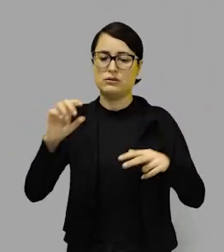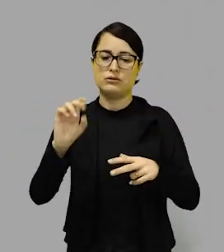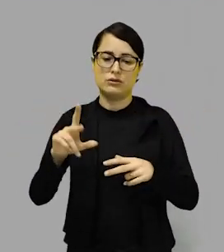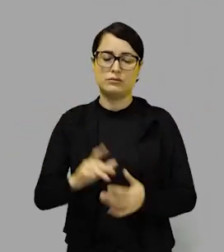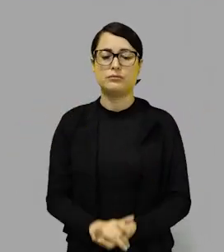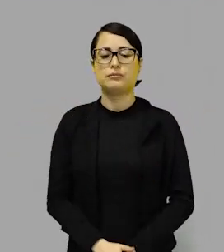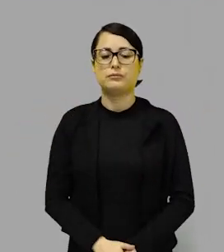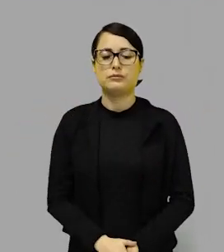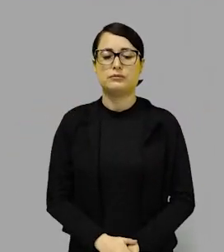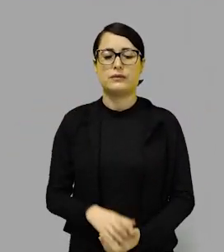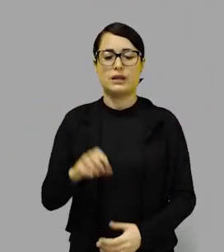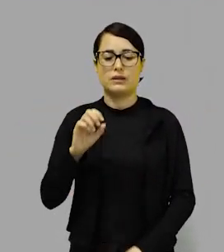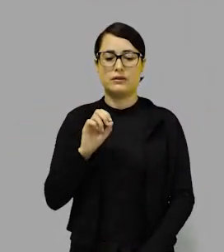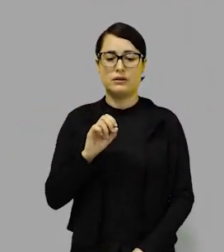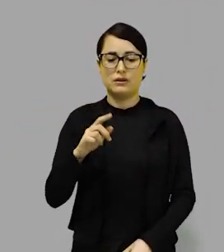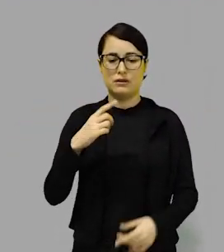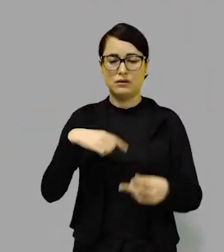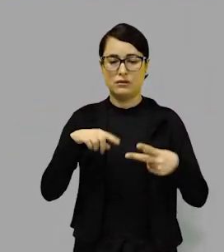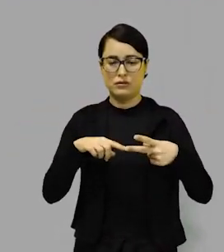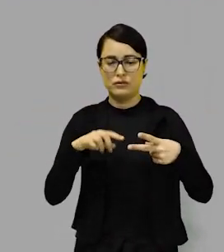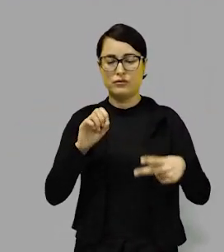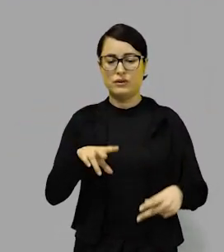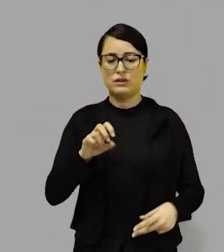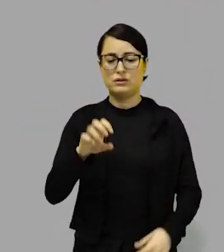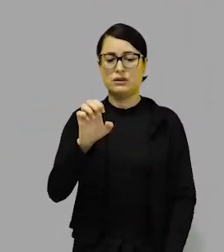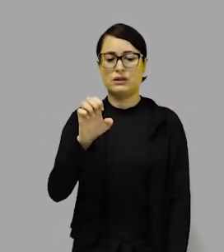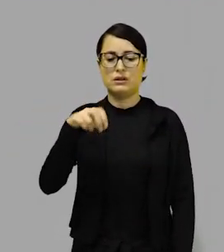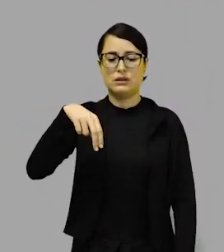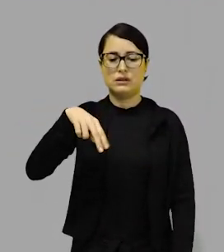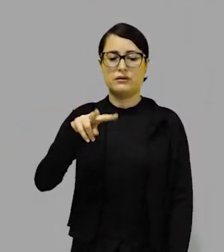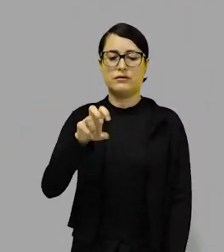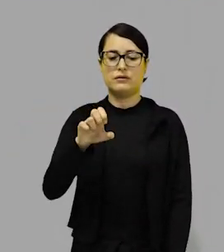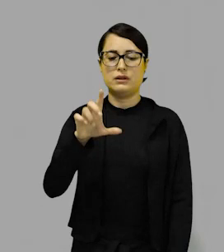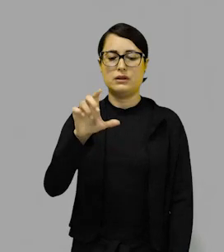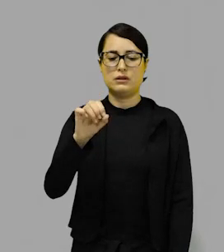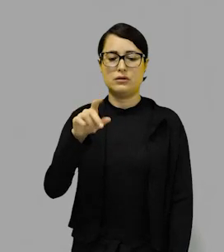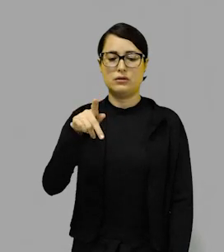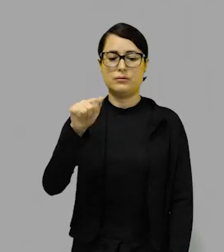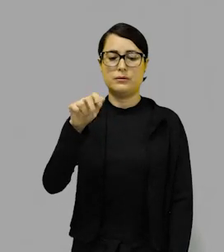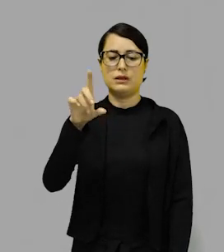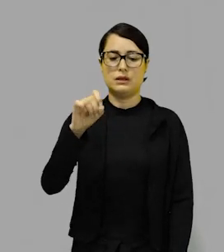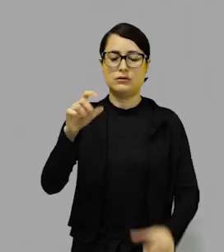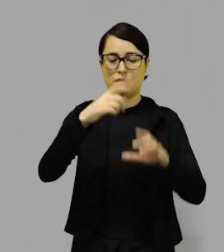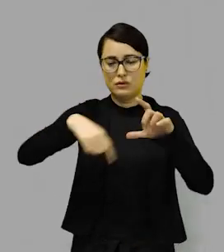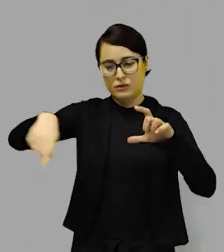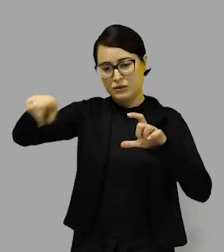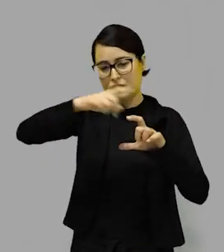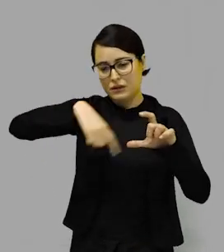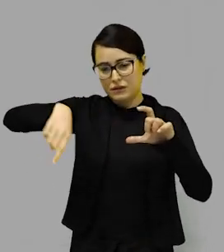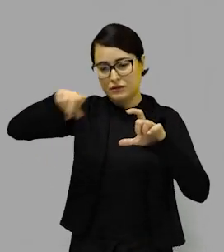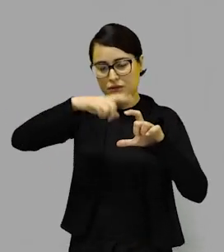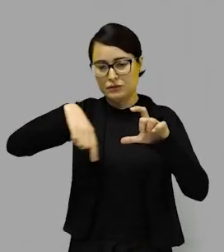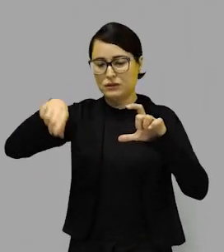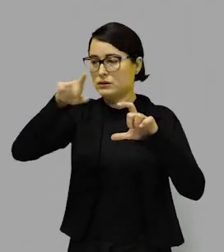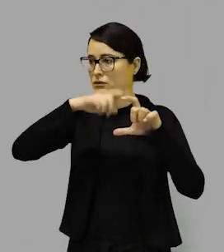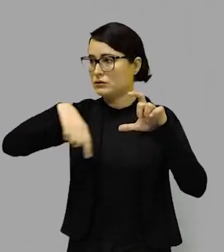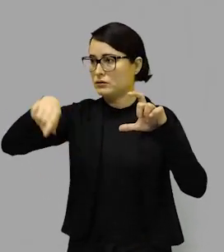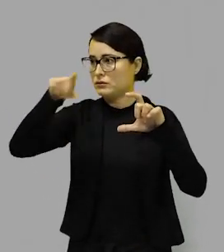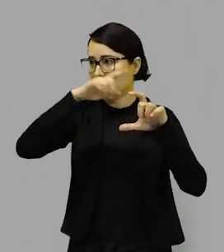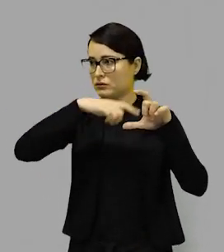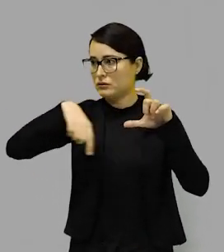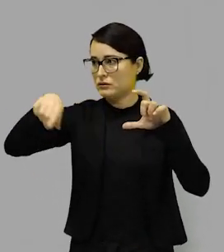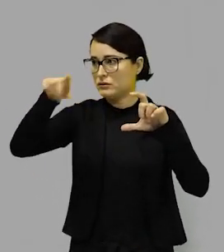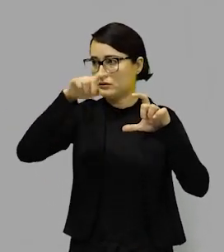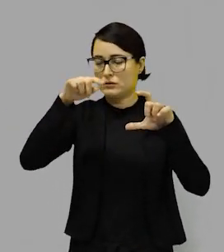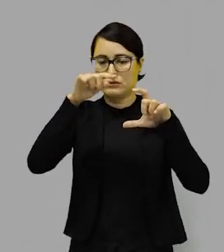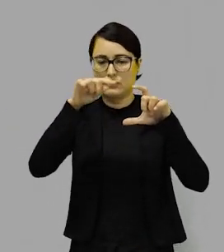E temos os vírus envelopados, que além de ter um envelope, né, formado por, aliás, além de